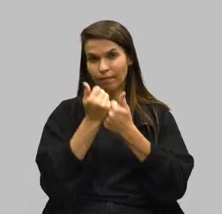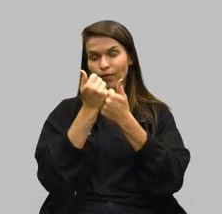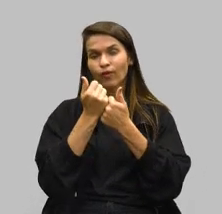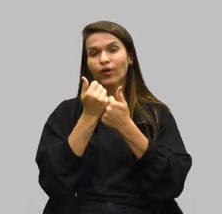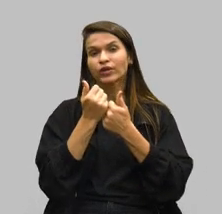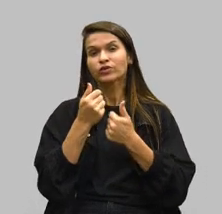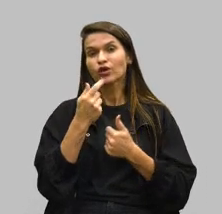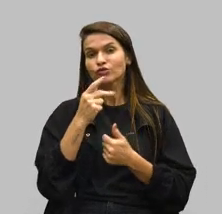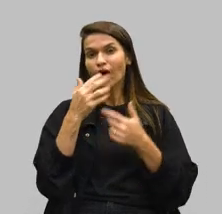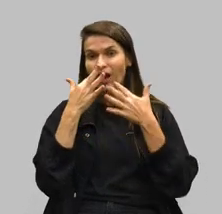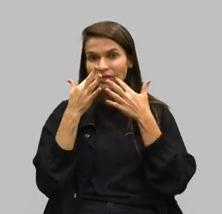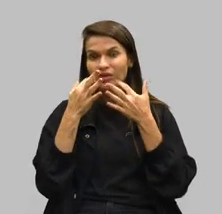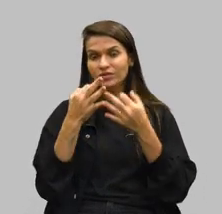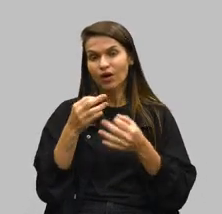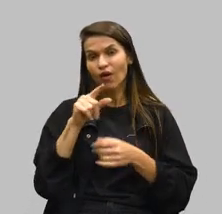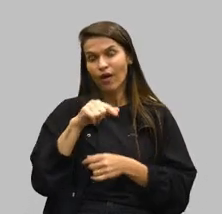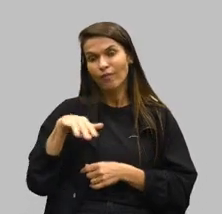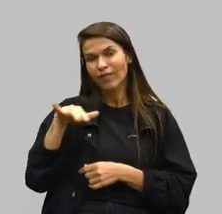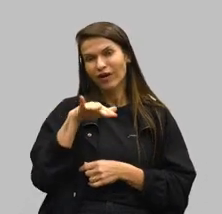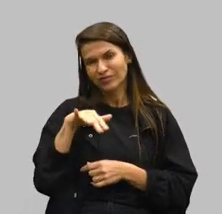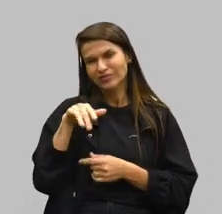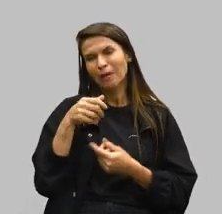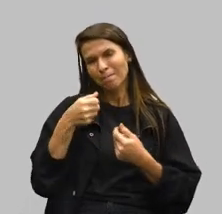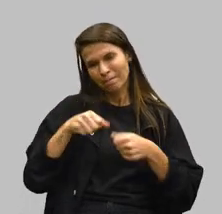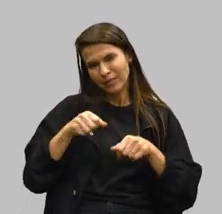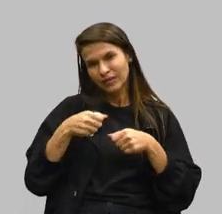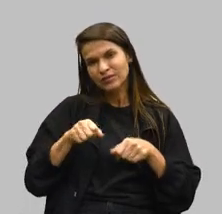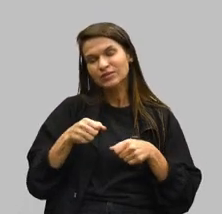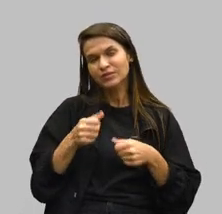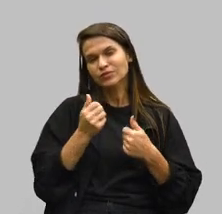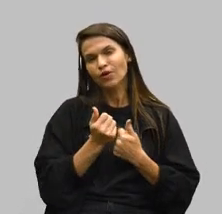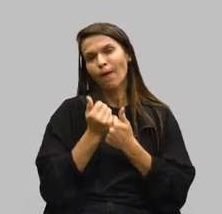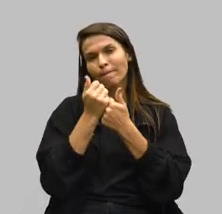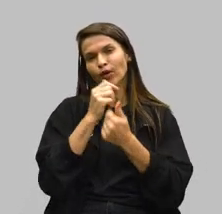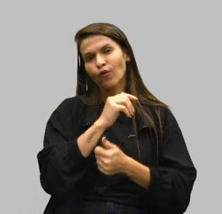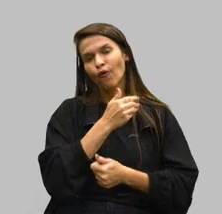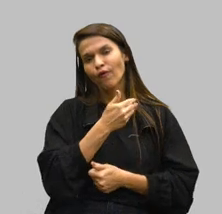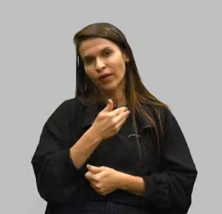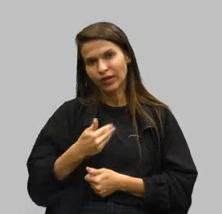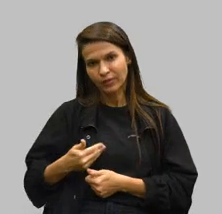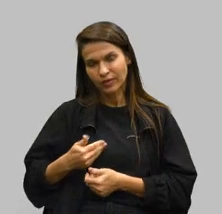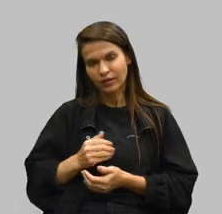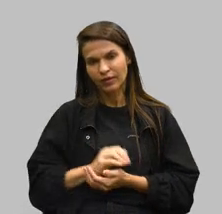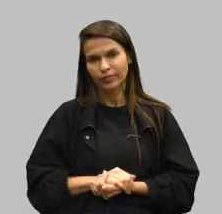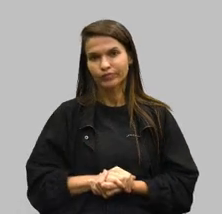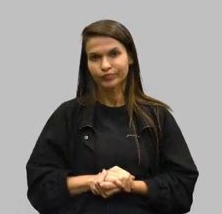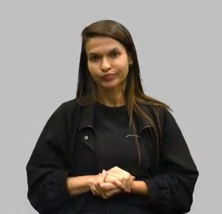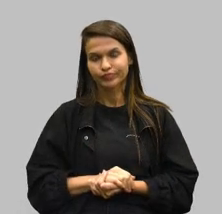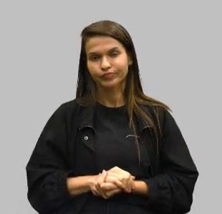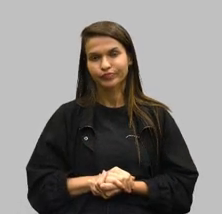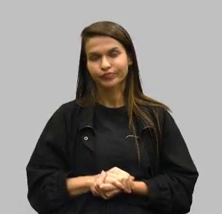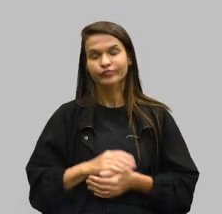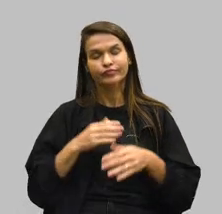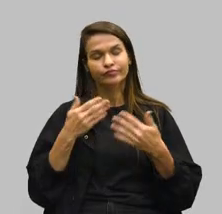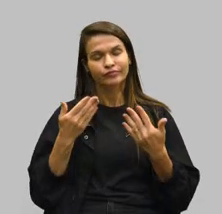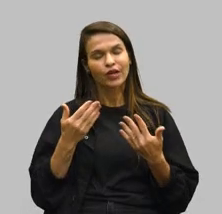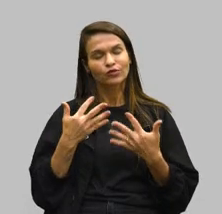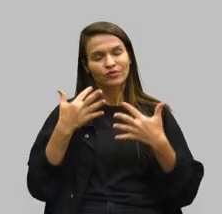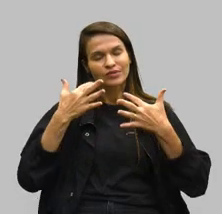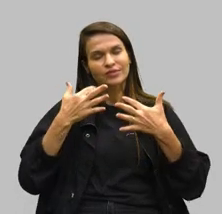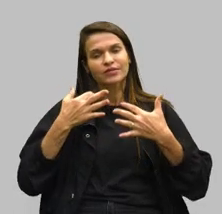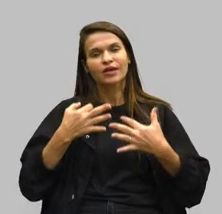atenção que é uma região carente que precisa muito dos apoio governamental no mais eu tenho